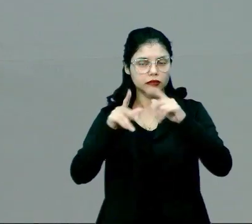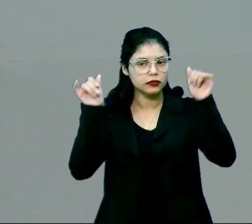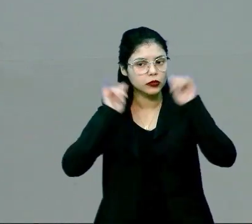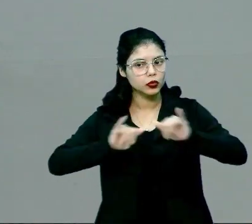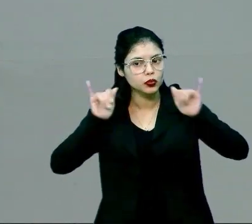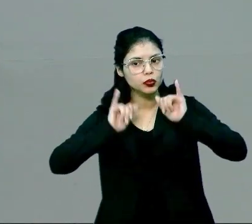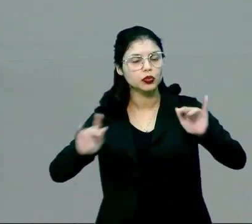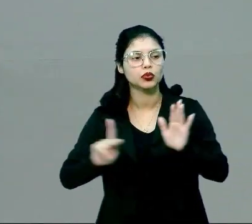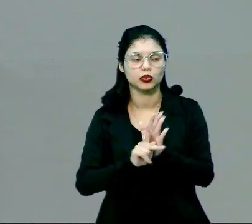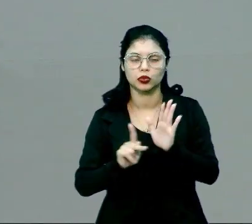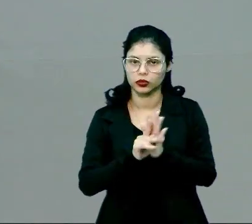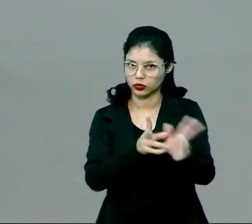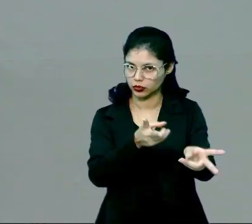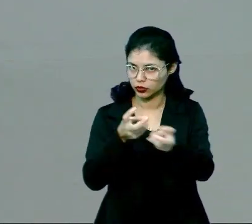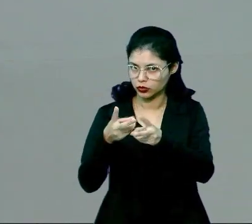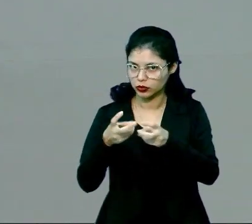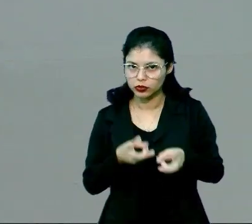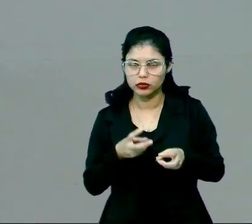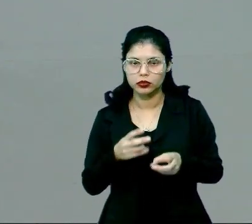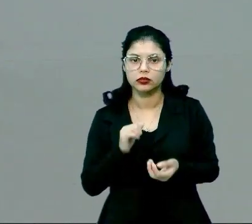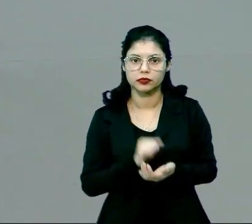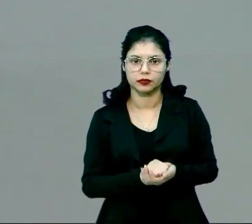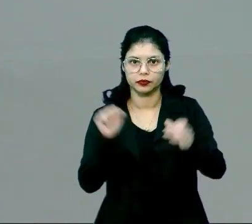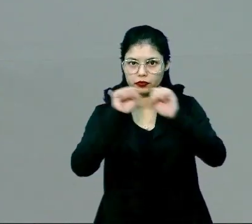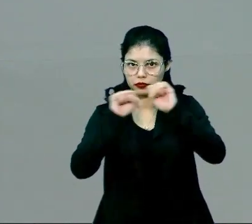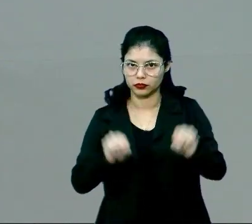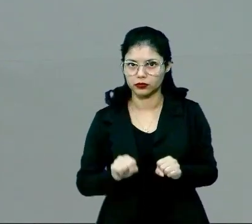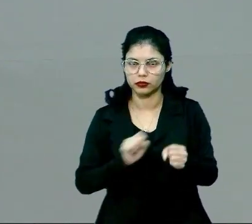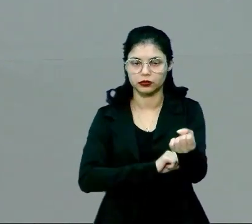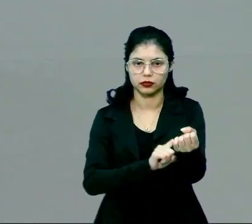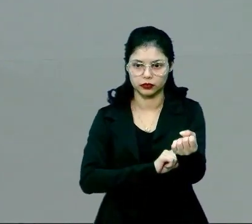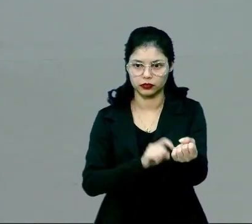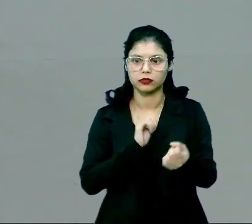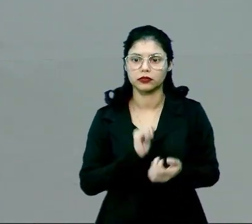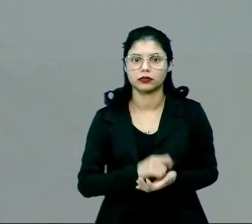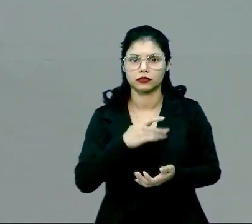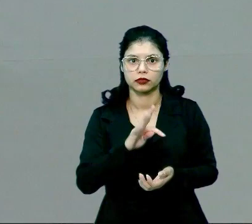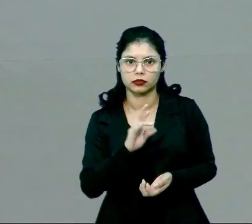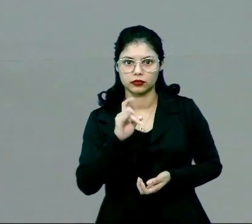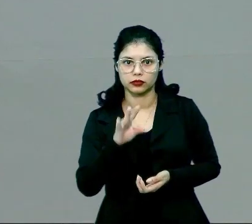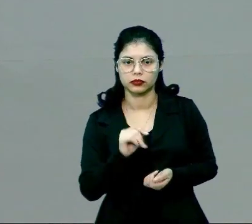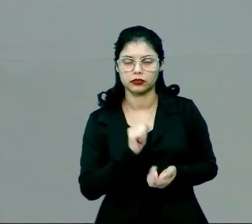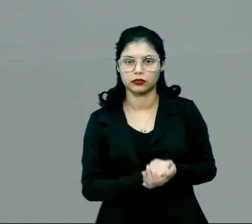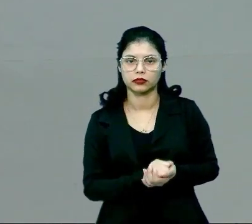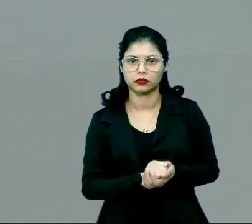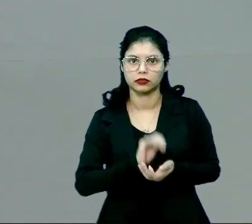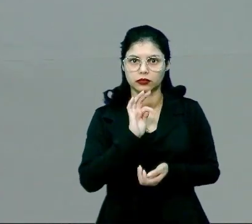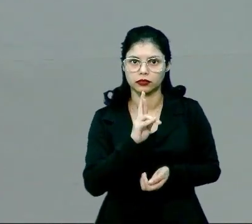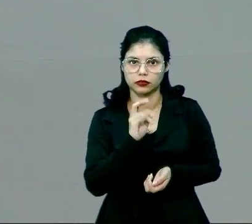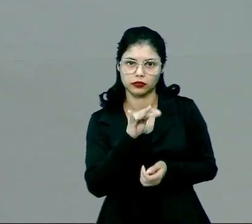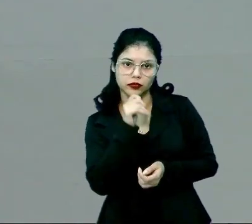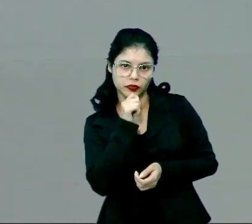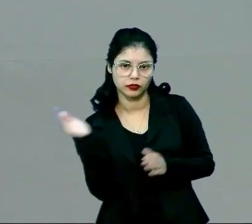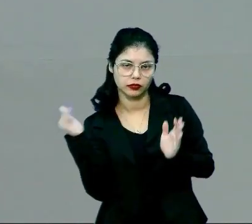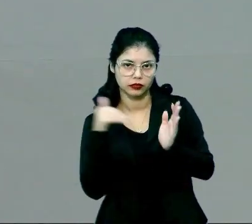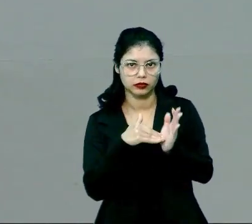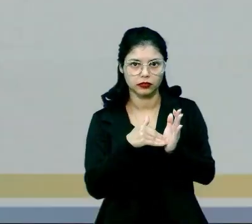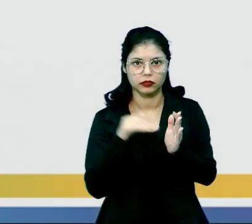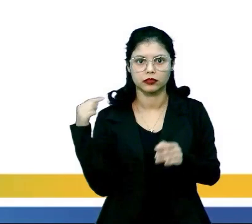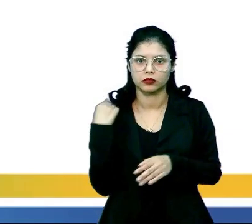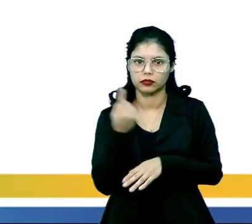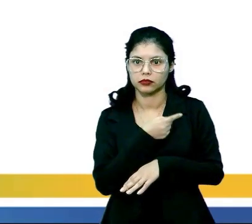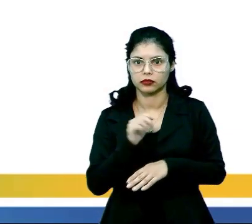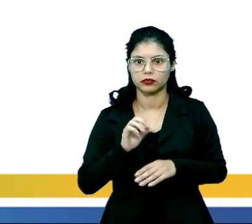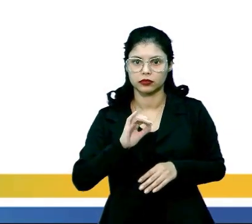as informações que captam, que são, né, captadas pelo sistema nervoso periférico, passa pelo tronco encefálico até chegar em